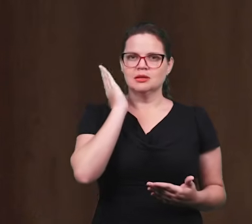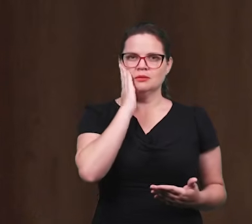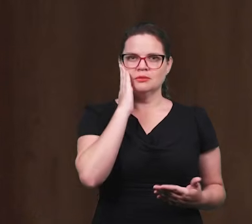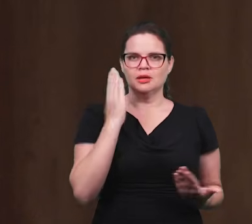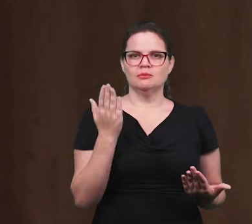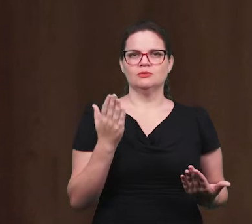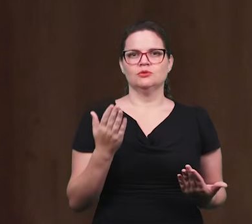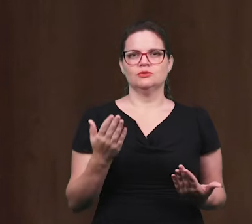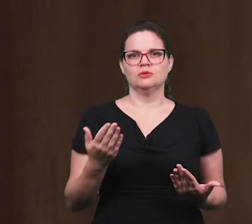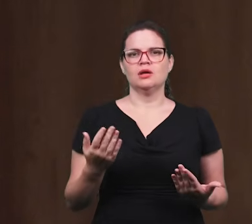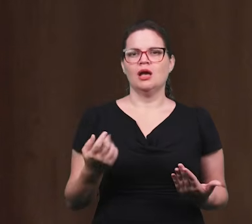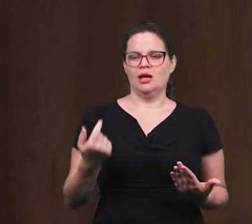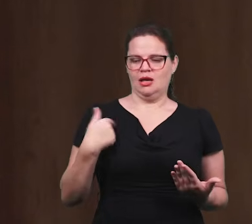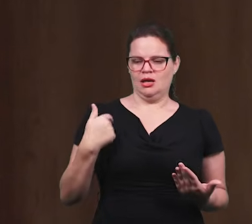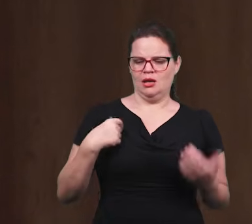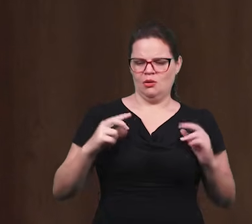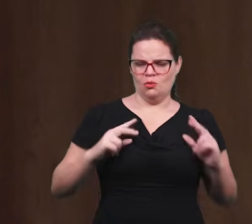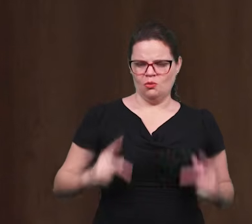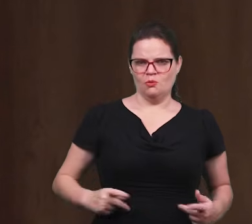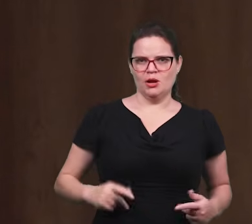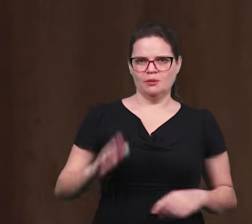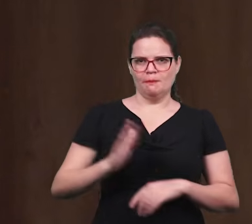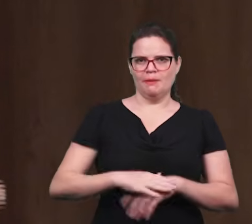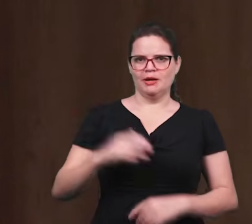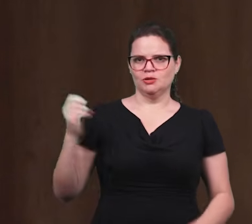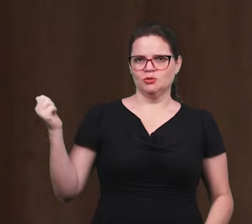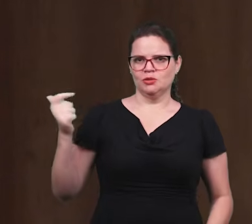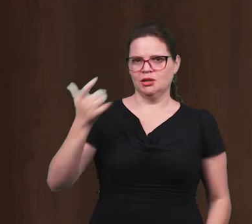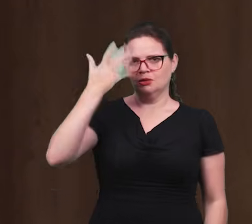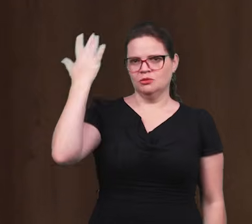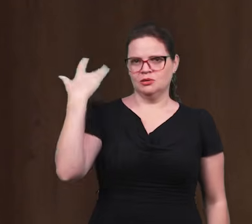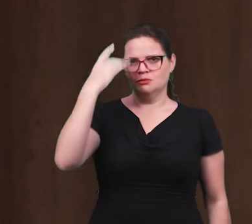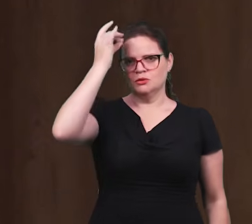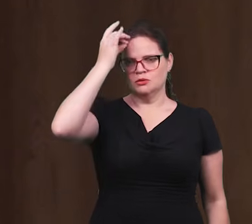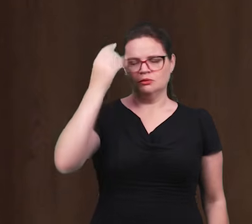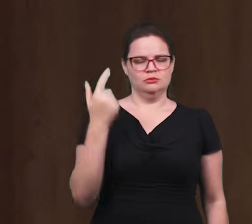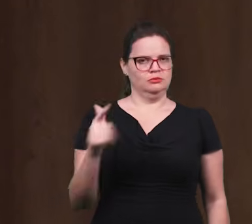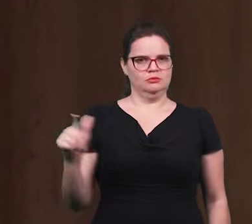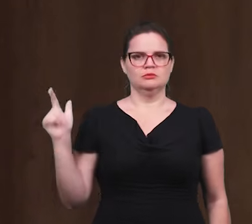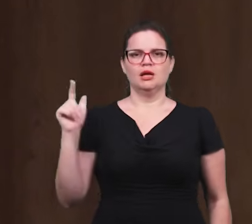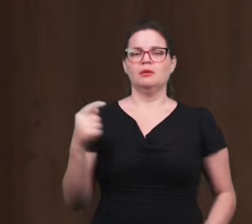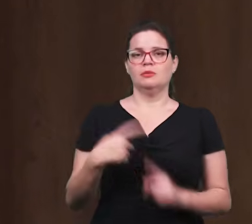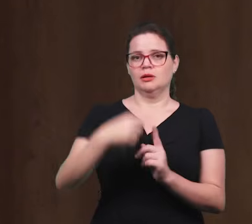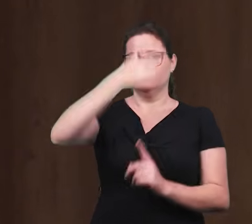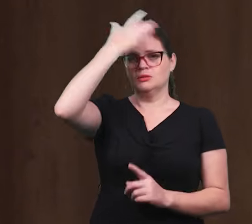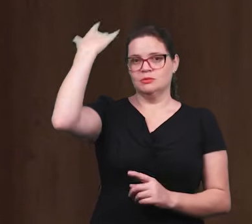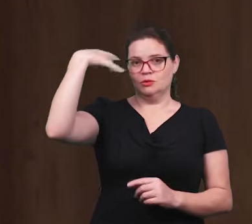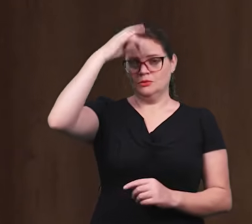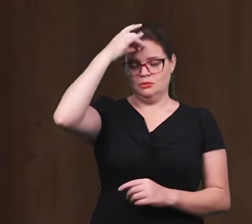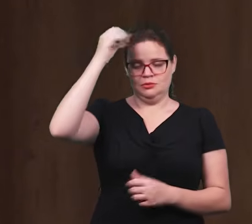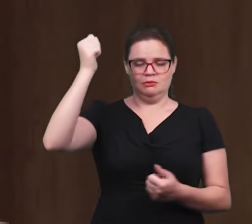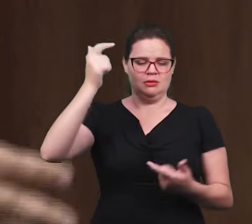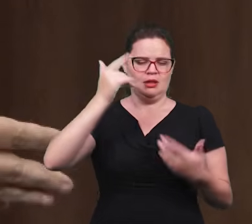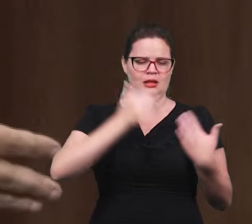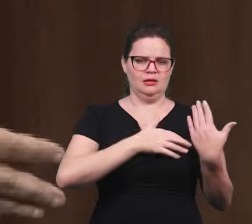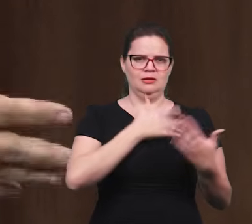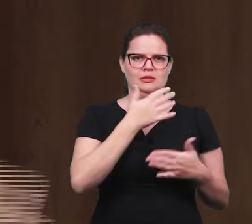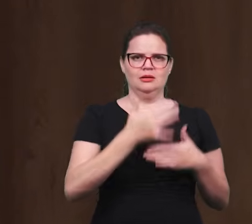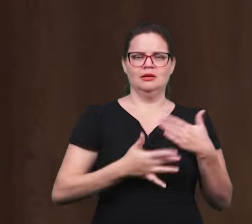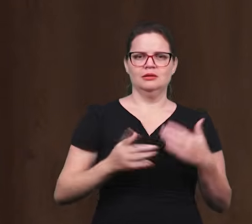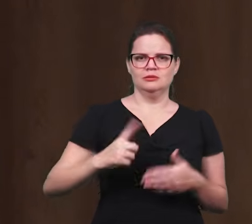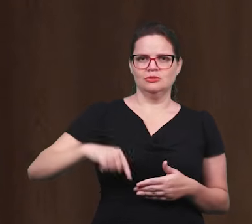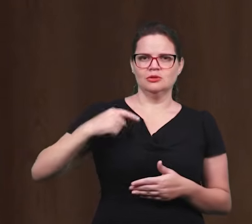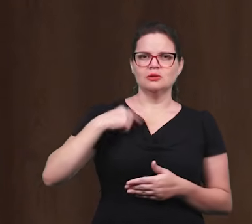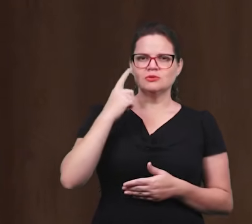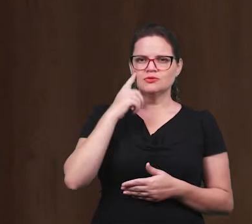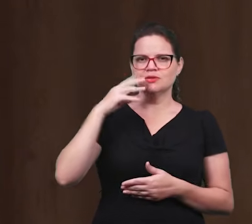à autoridade do Espírito Santo quando ele enche o nosso coração. Nós temos aprendido isso com relação à experiência, né? Estudamos